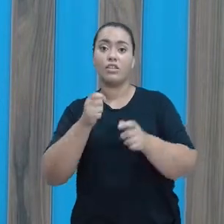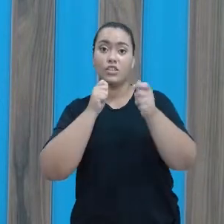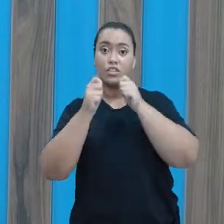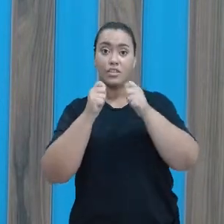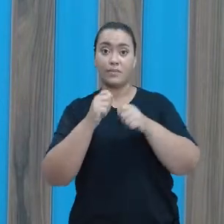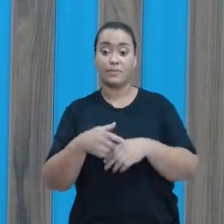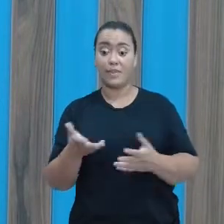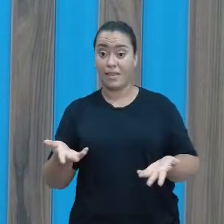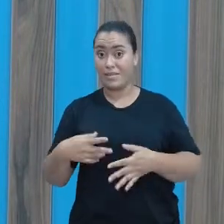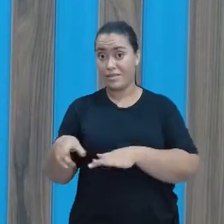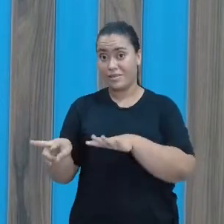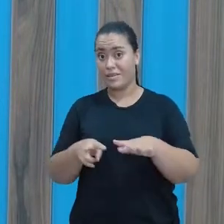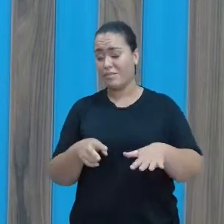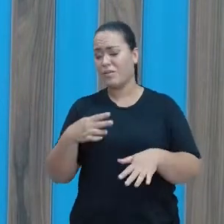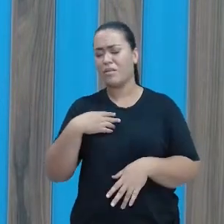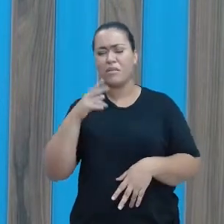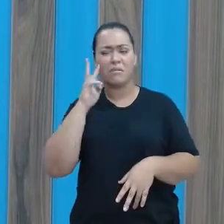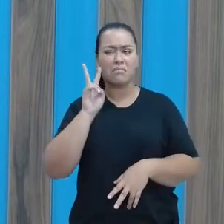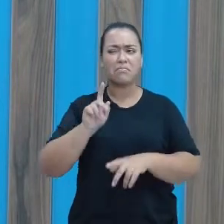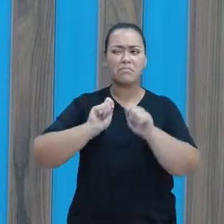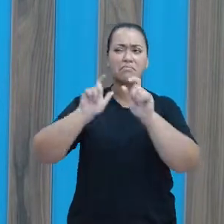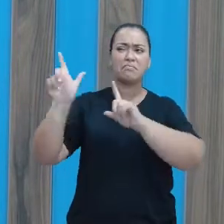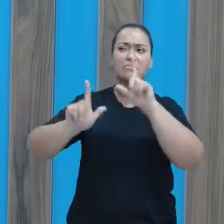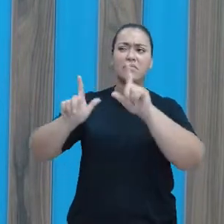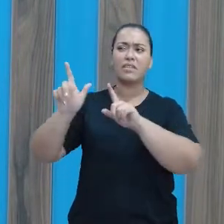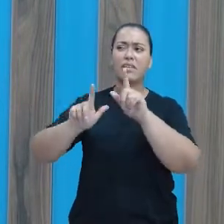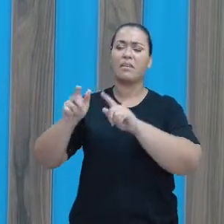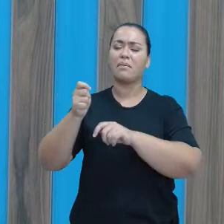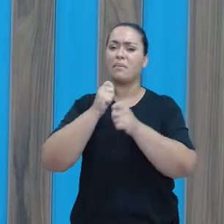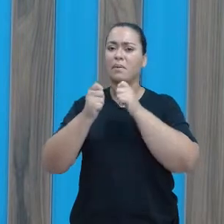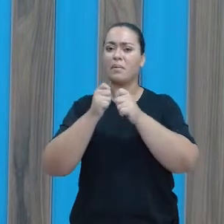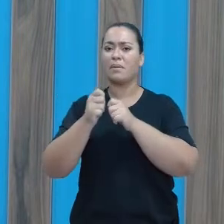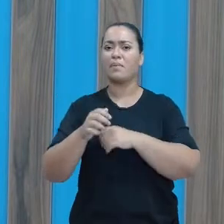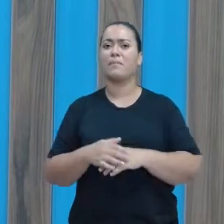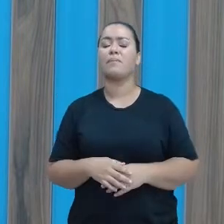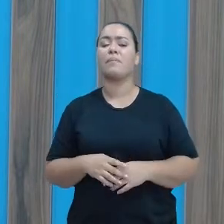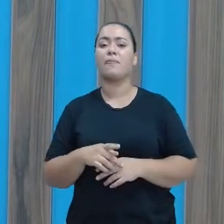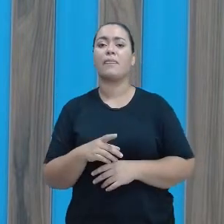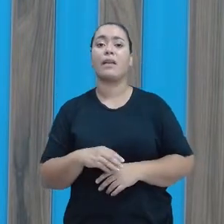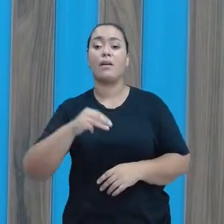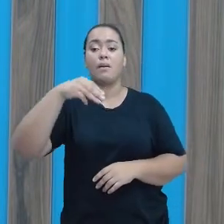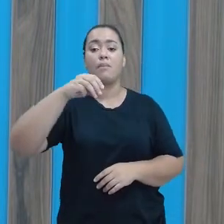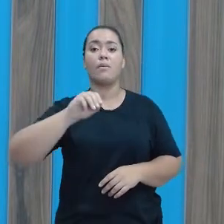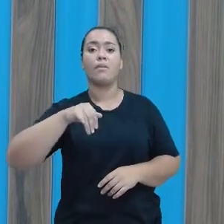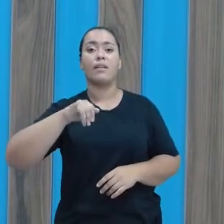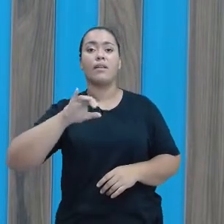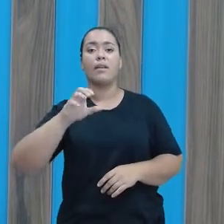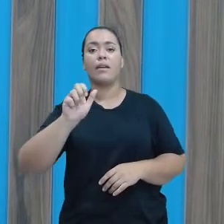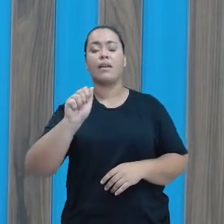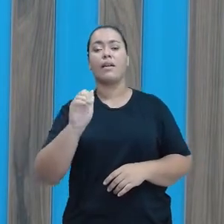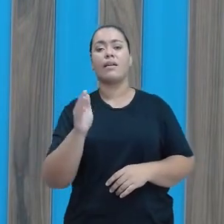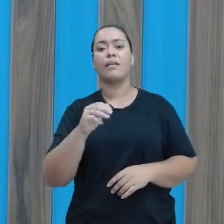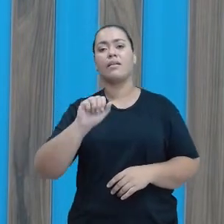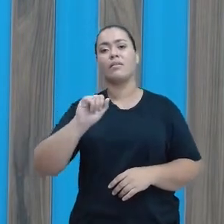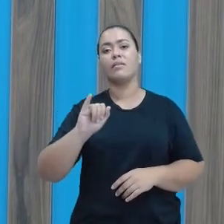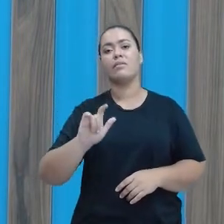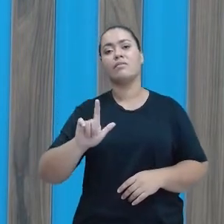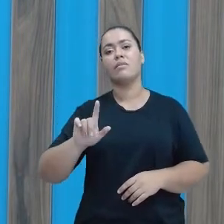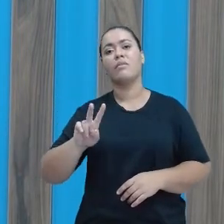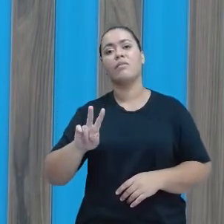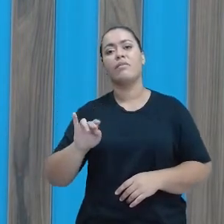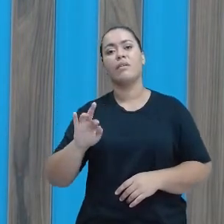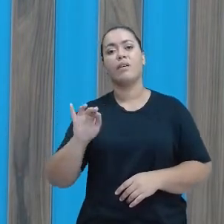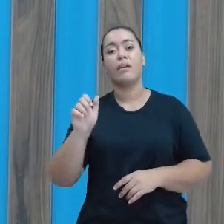Essa semana eu assisti uma entrevista muito bem conduzida por uma jornalista, vou citar aqui a Mônica Silveira, e que trouxe uma denúncia muito séria